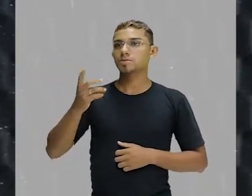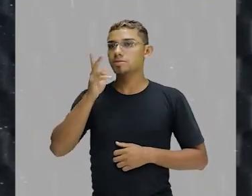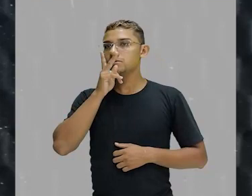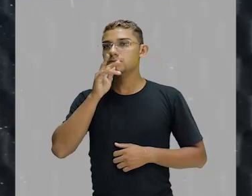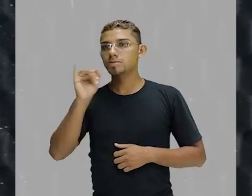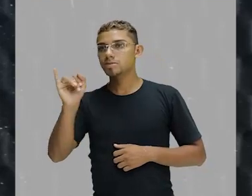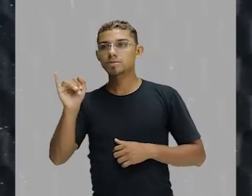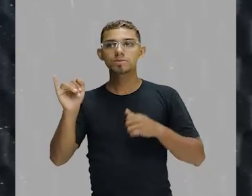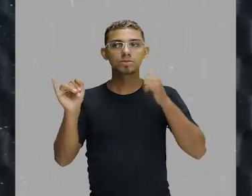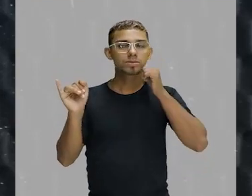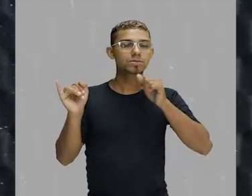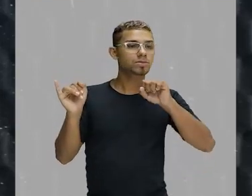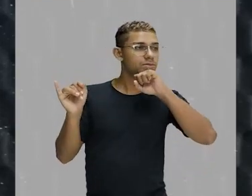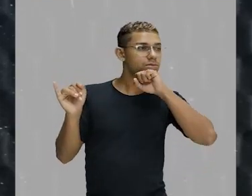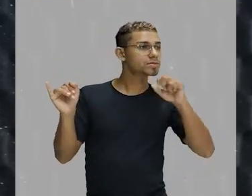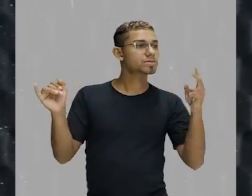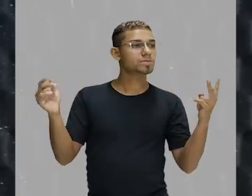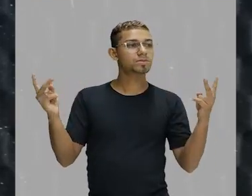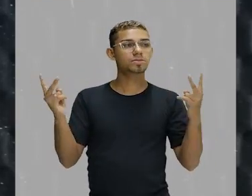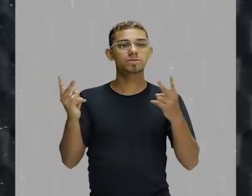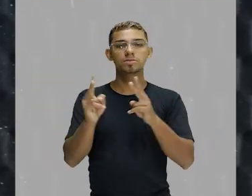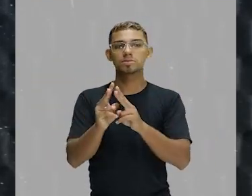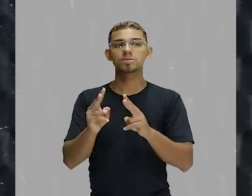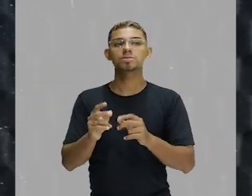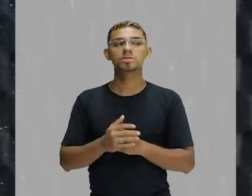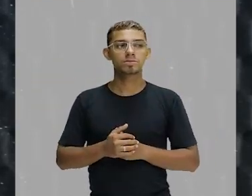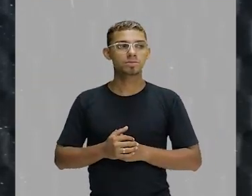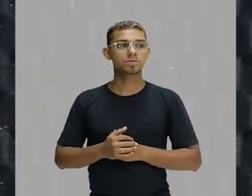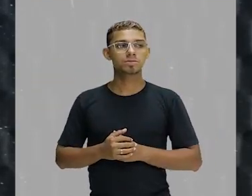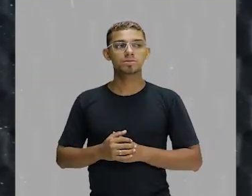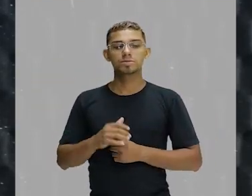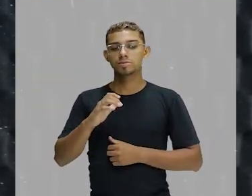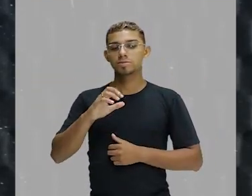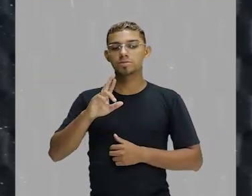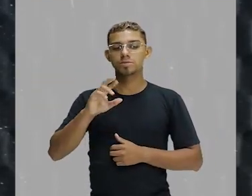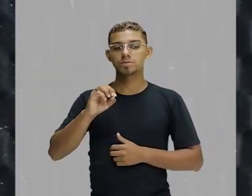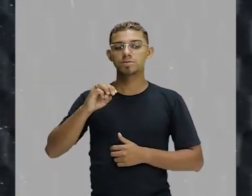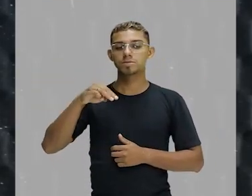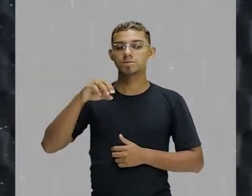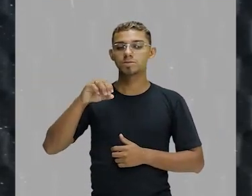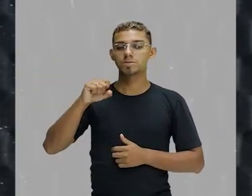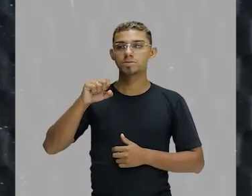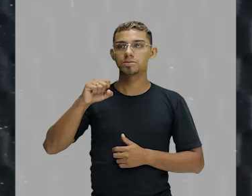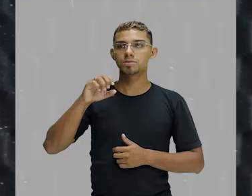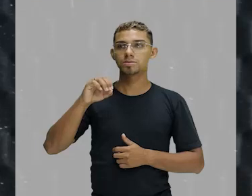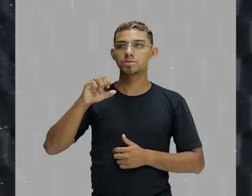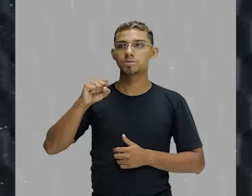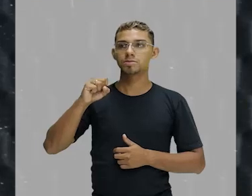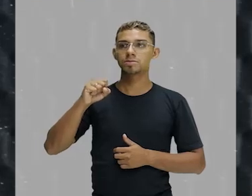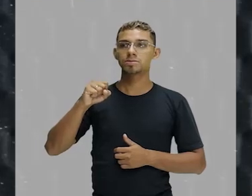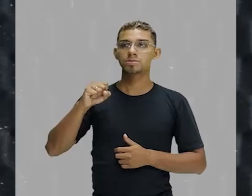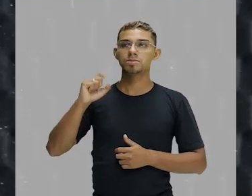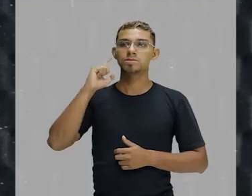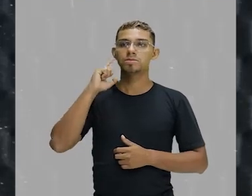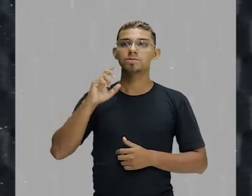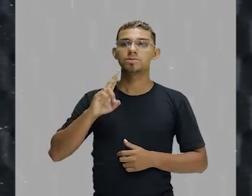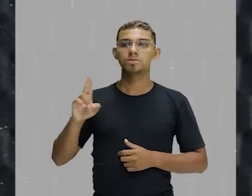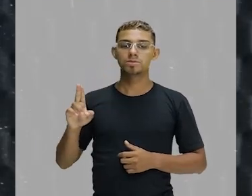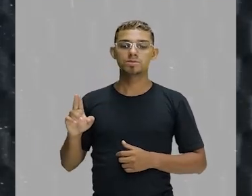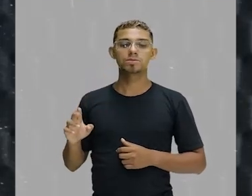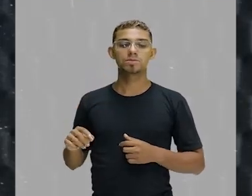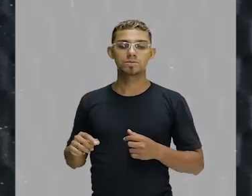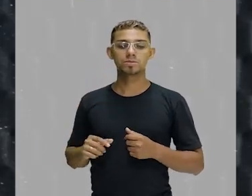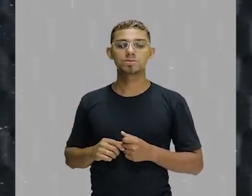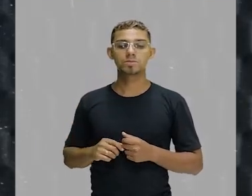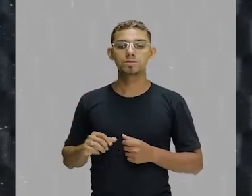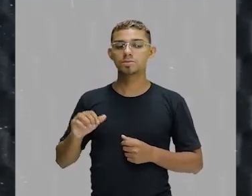cromossomo 2 da mãe e vai formar pares. Esses cromossomos do mesmo tipo, que formam pares, são chamados de